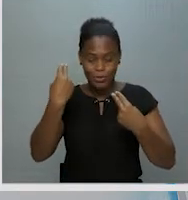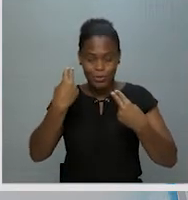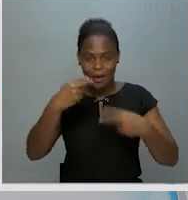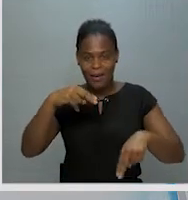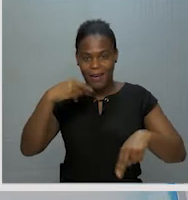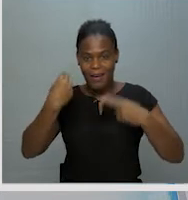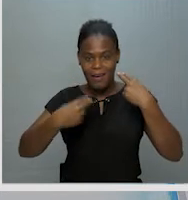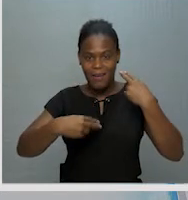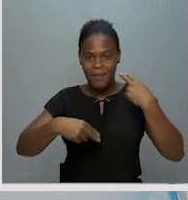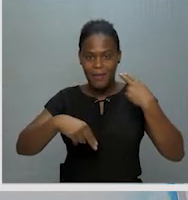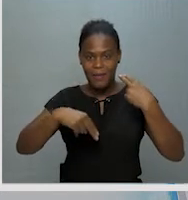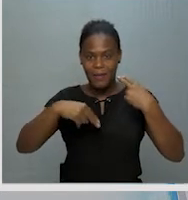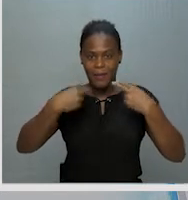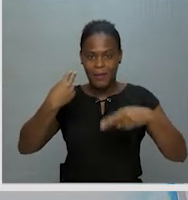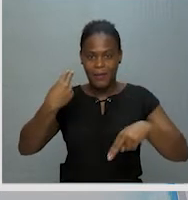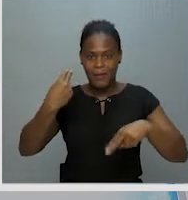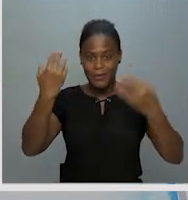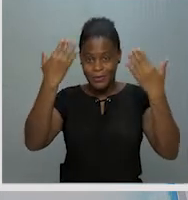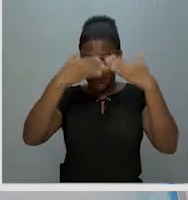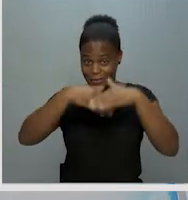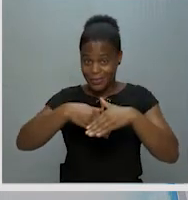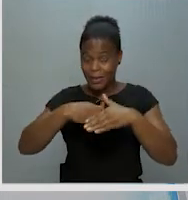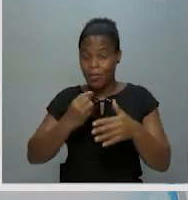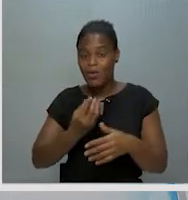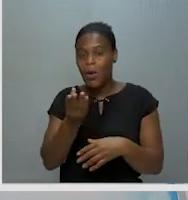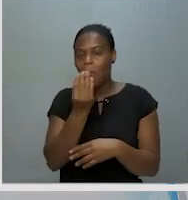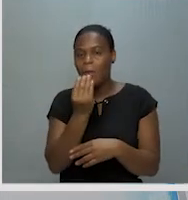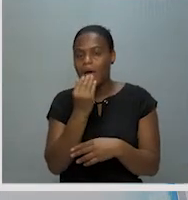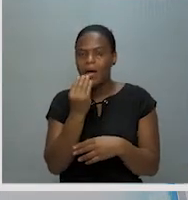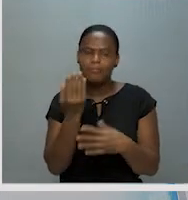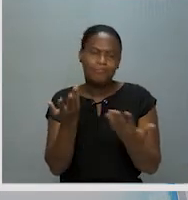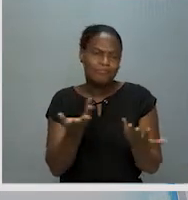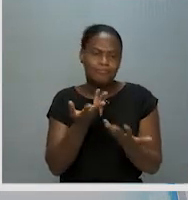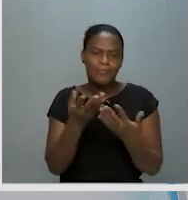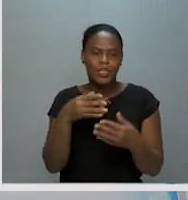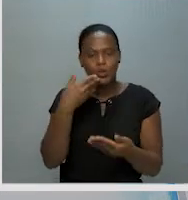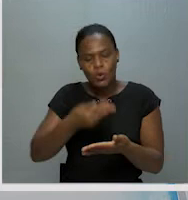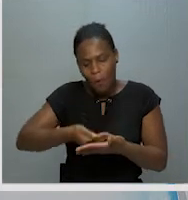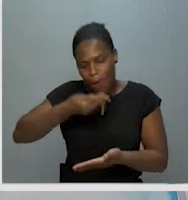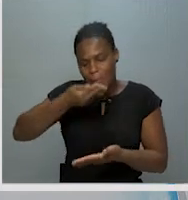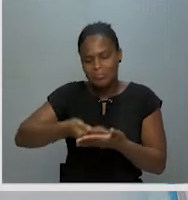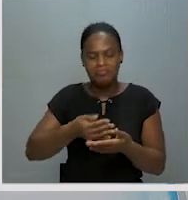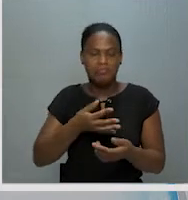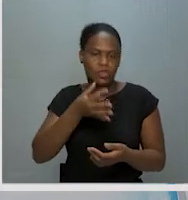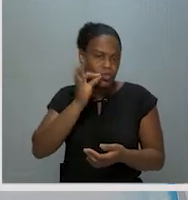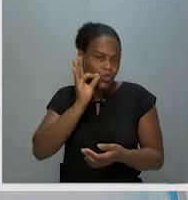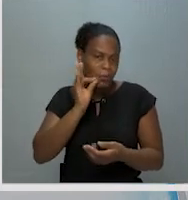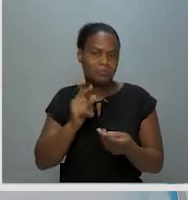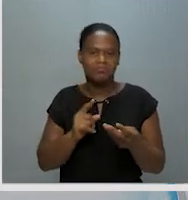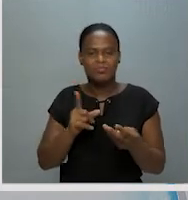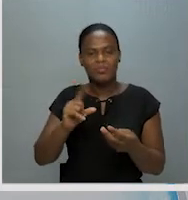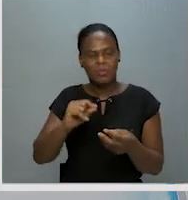seja, na hora do jantar, nós devemos tomar sopa, chá